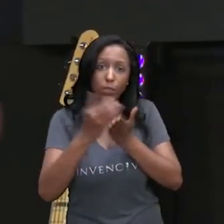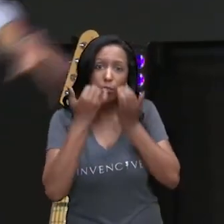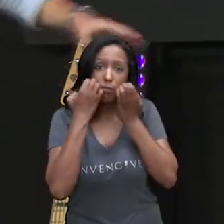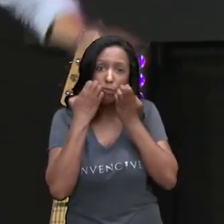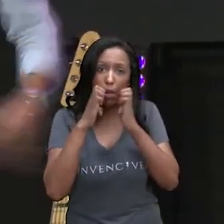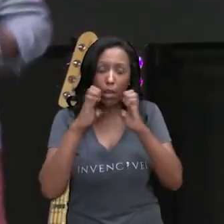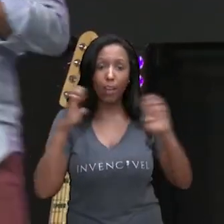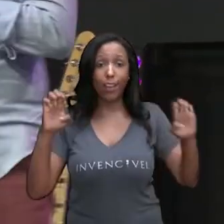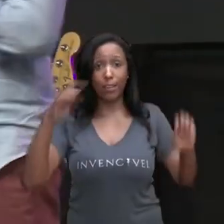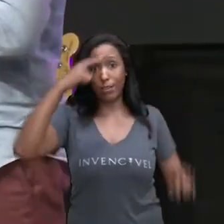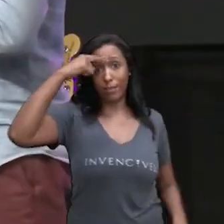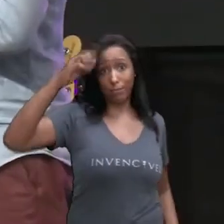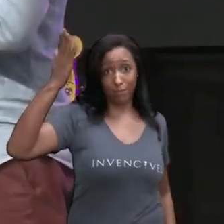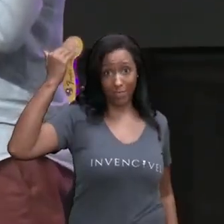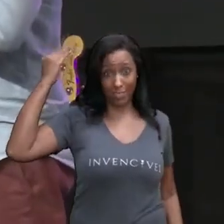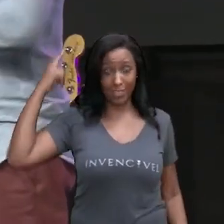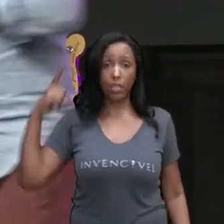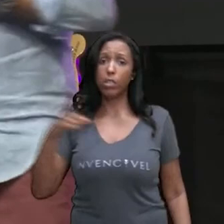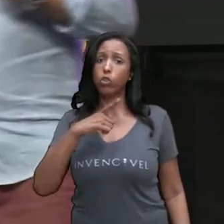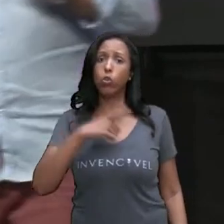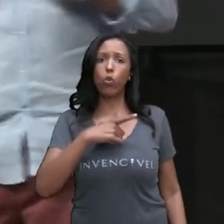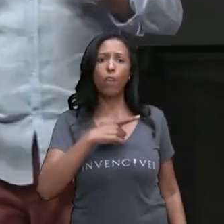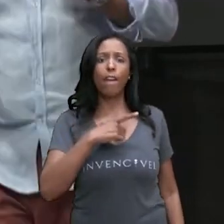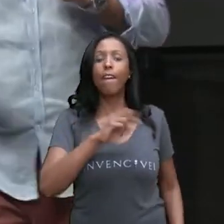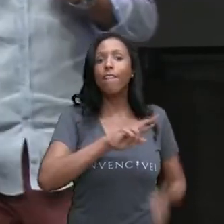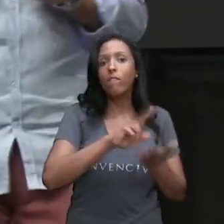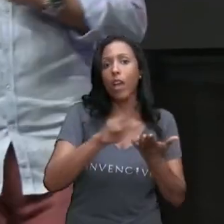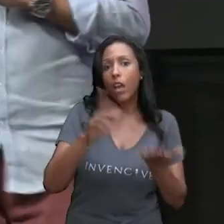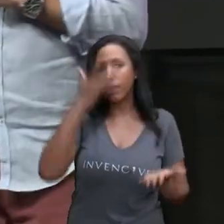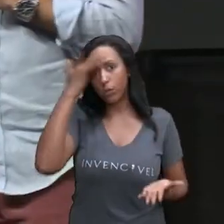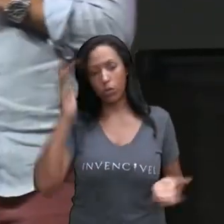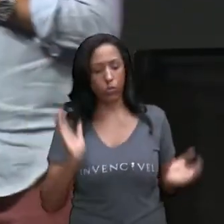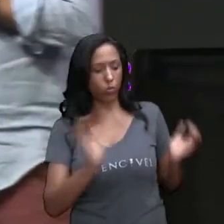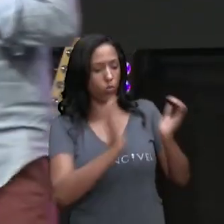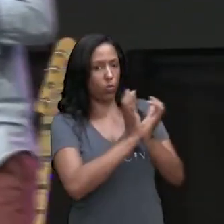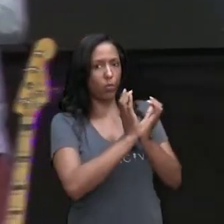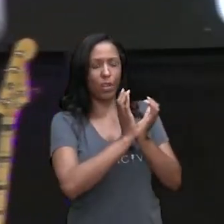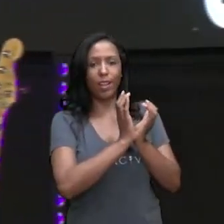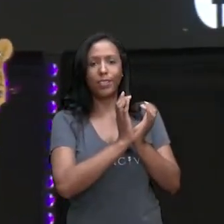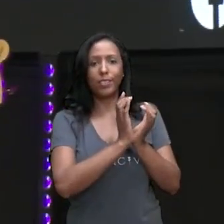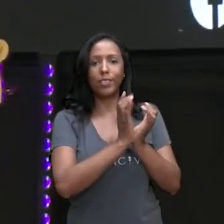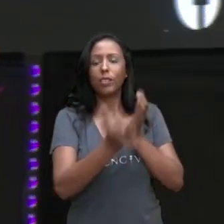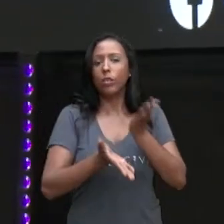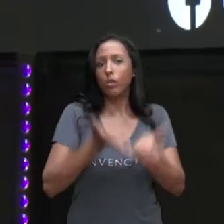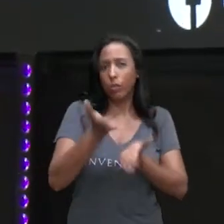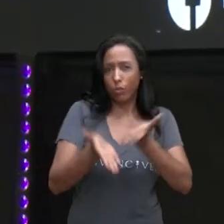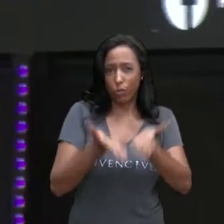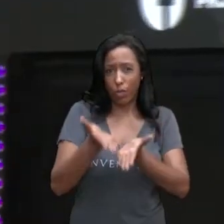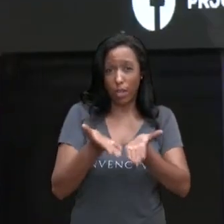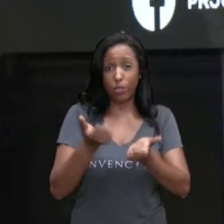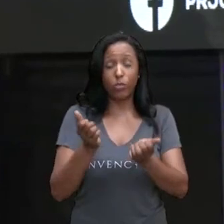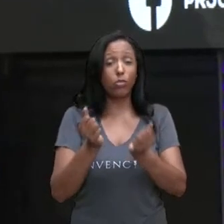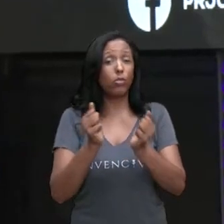Semana passada estava aqui em cima um monte de homem aqui, ó, da nossa comunidade terapêutica. O nosso resultado,